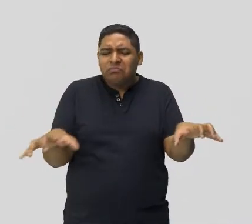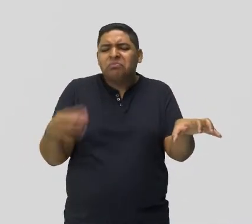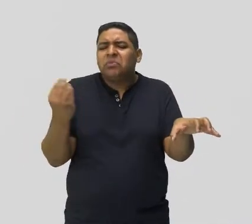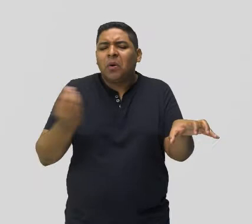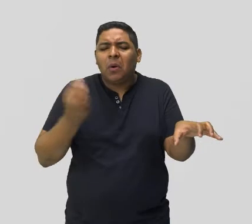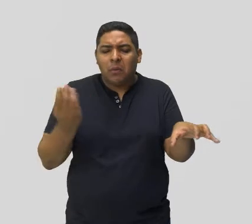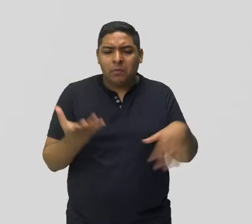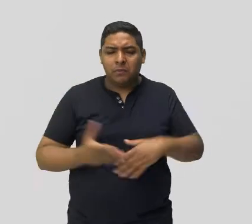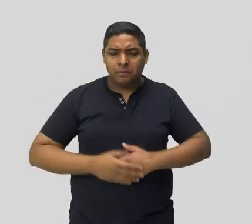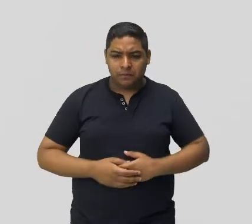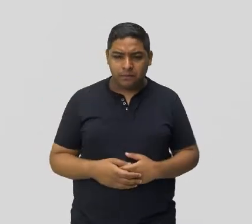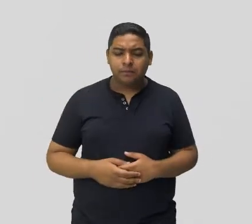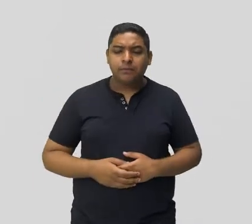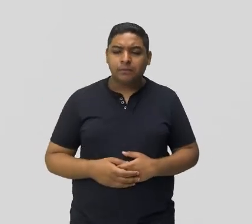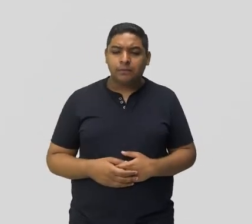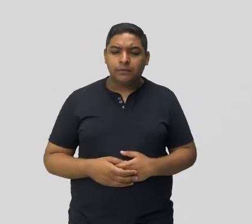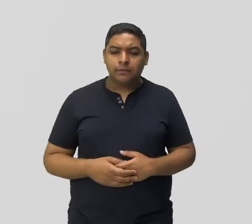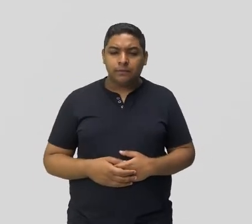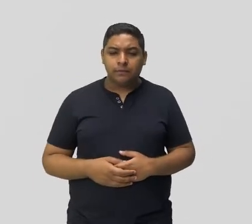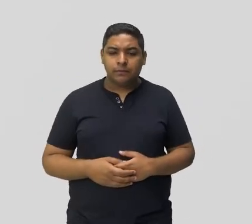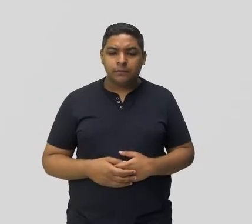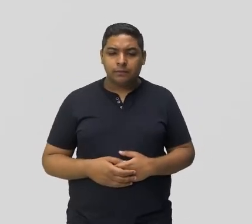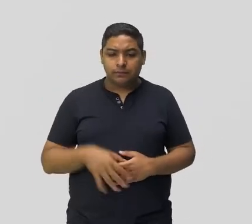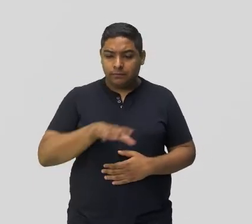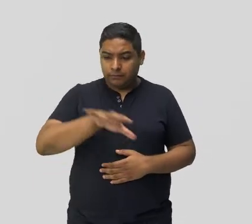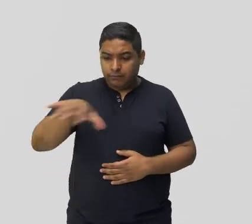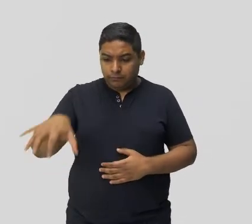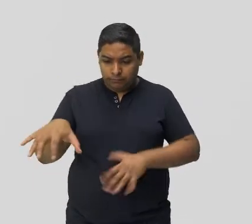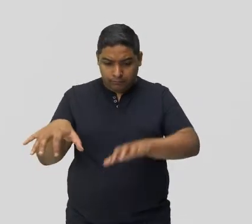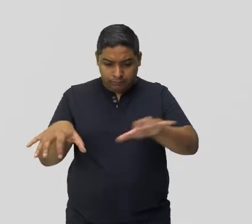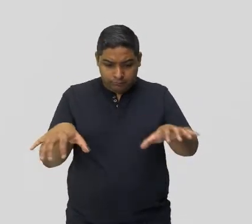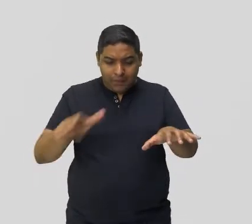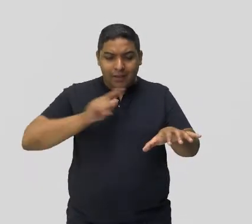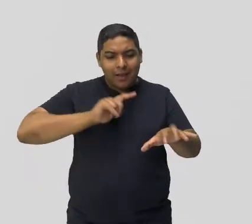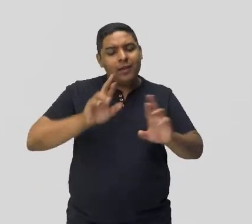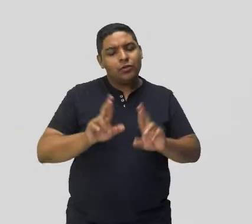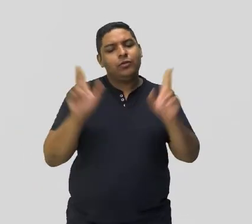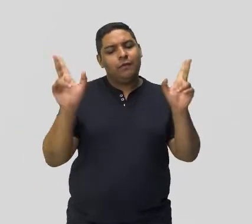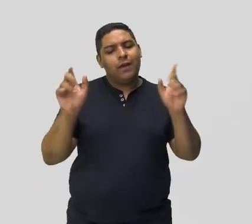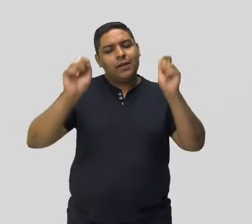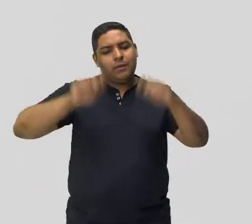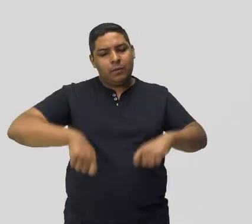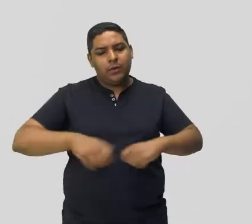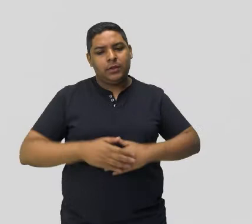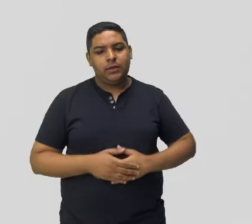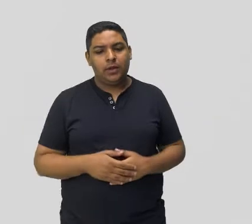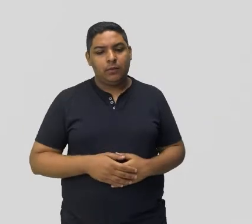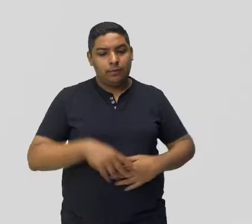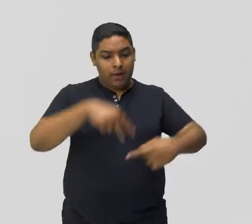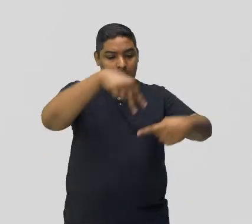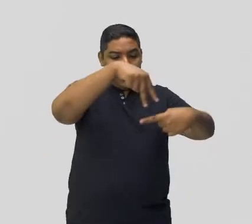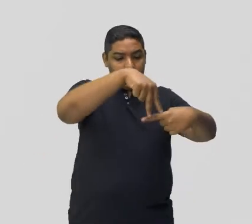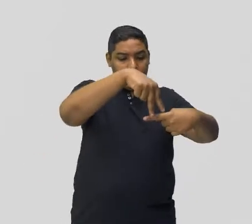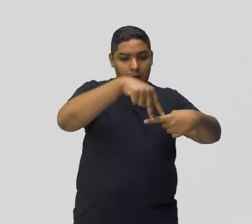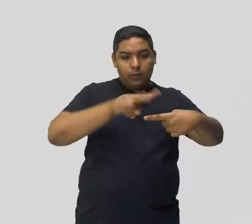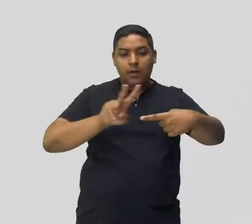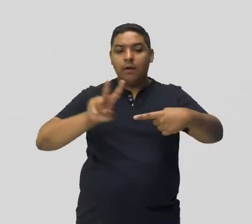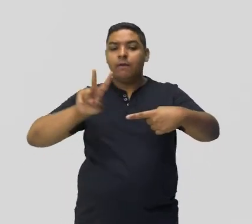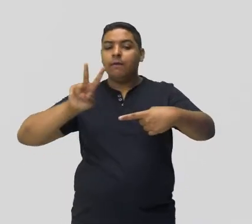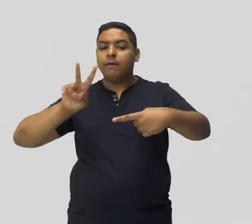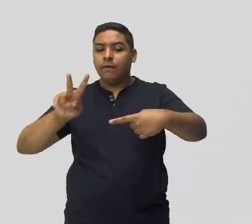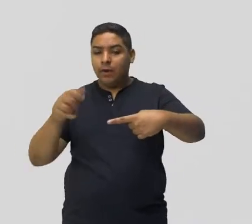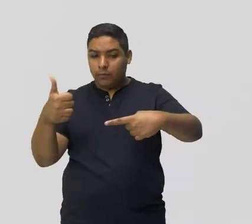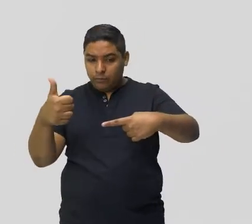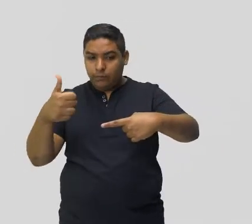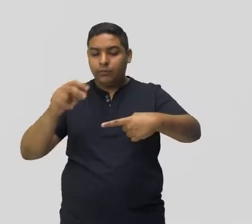que em cada capacitor nós vamos ter uma diferença de potencial, olha. Delta V1, delta V2 e